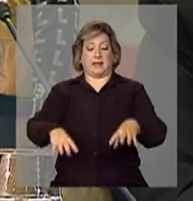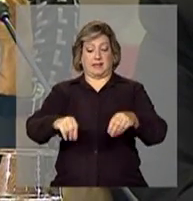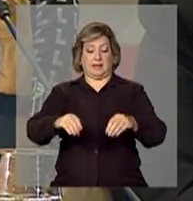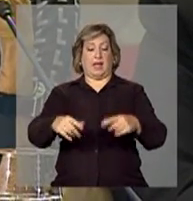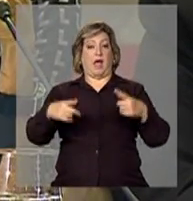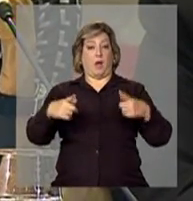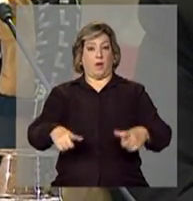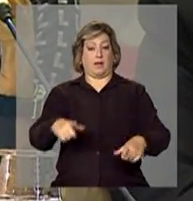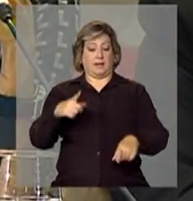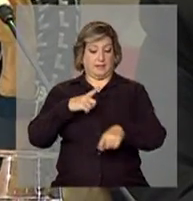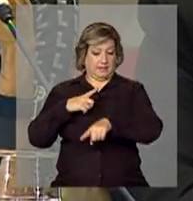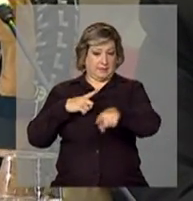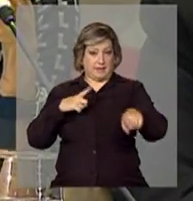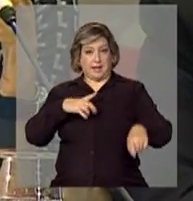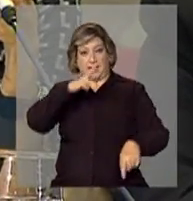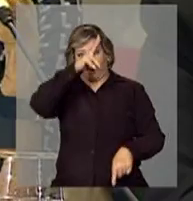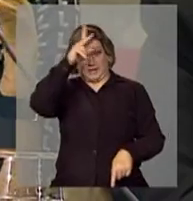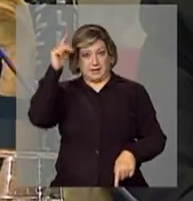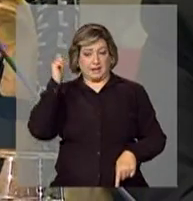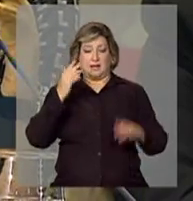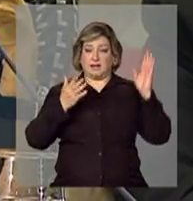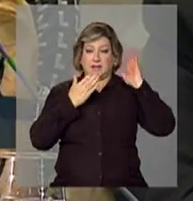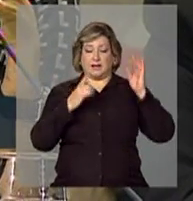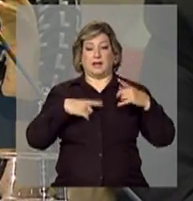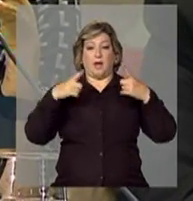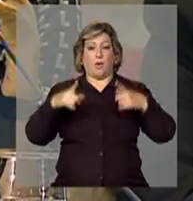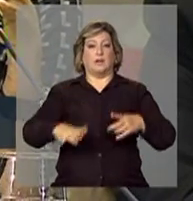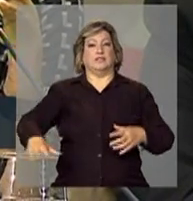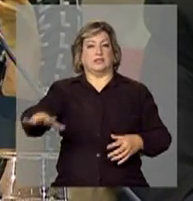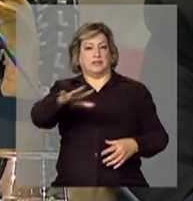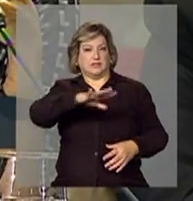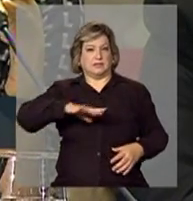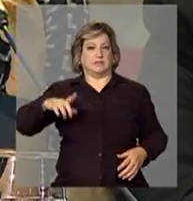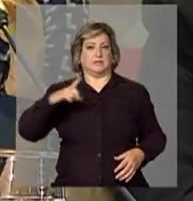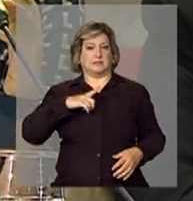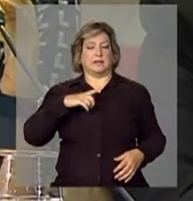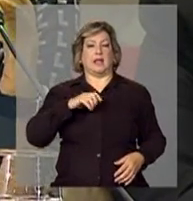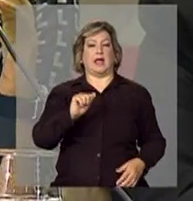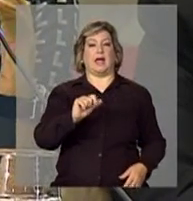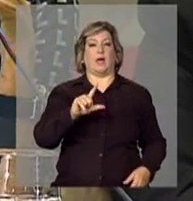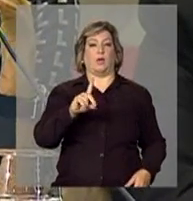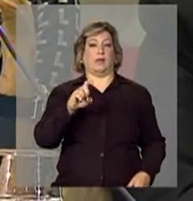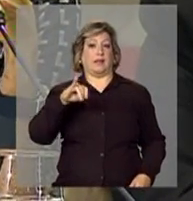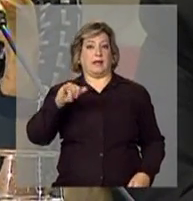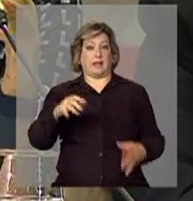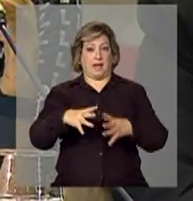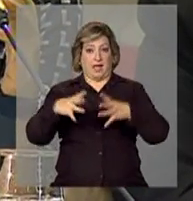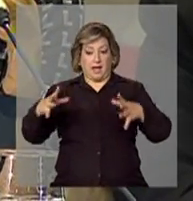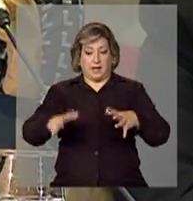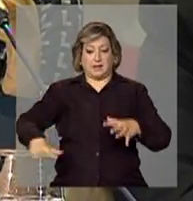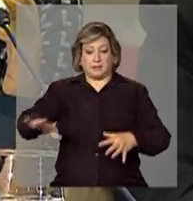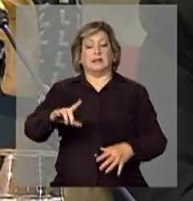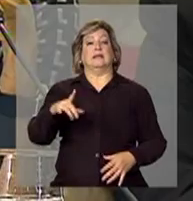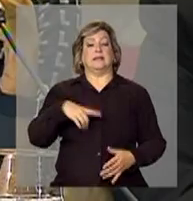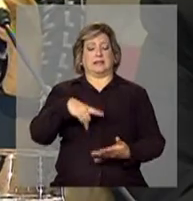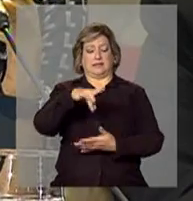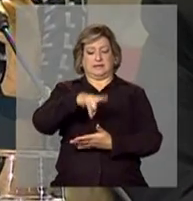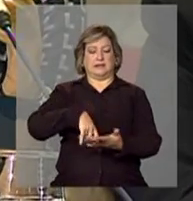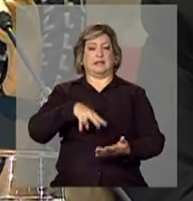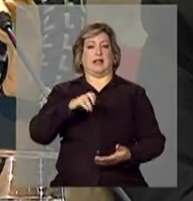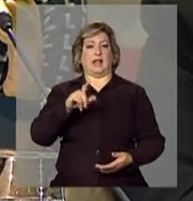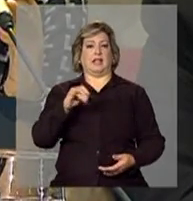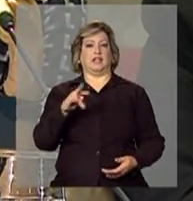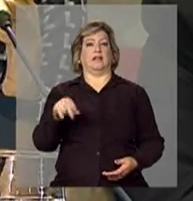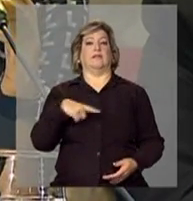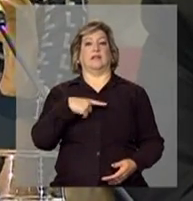há índios, onde há, às vezes, grandes aldeamentos, com certidão negativa da FUNAI, quer dizer, dizendo que ali